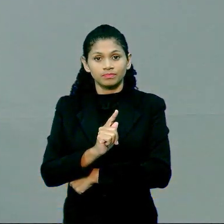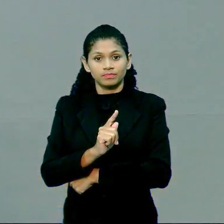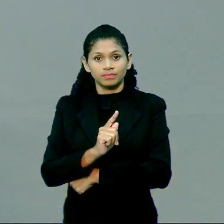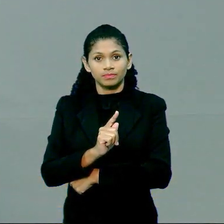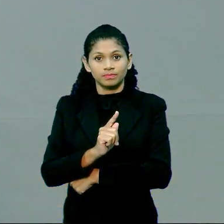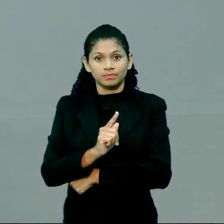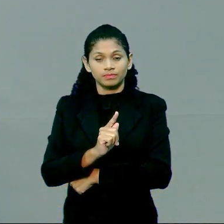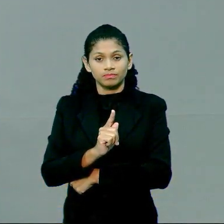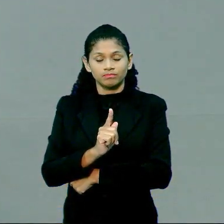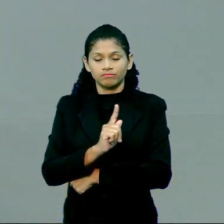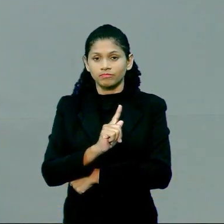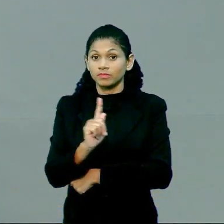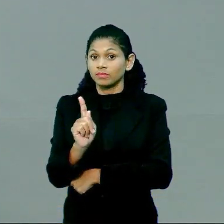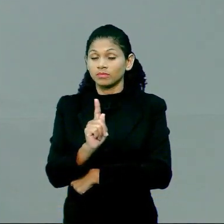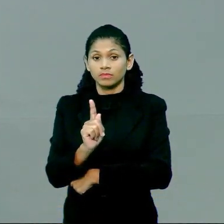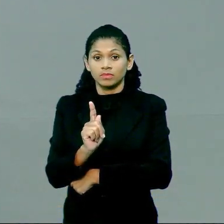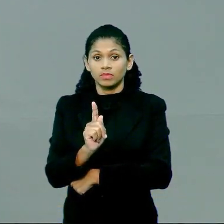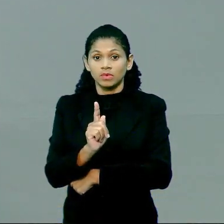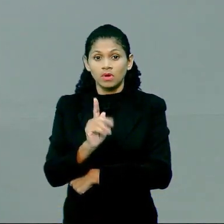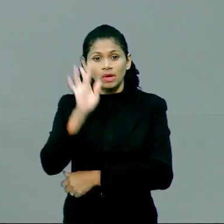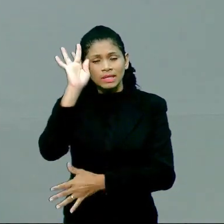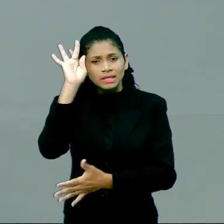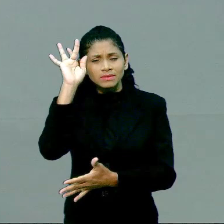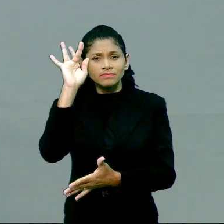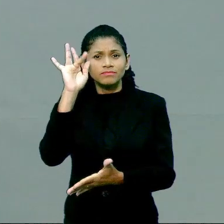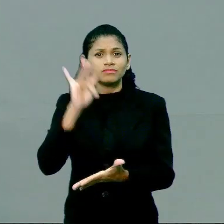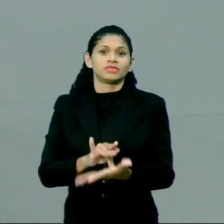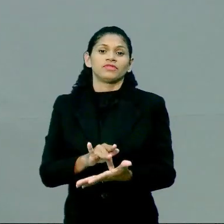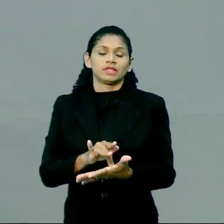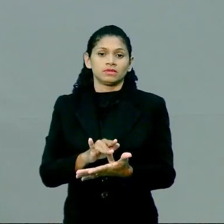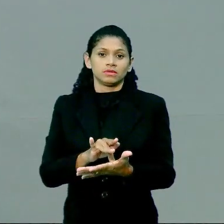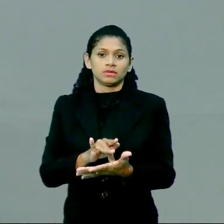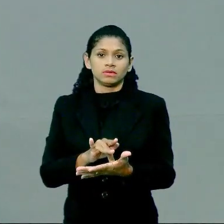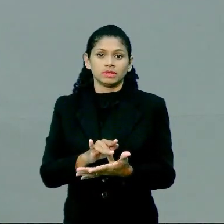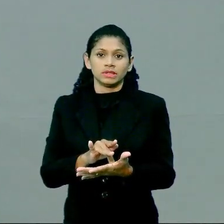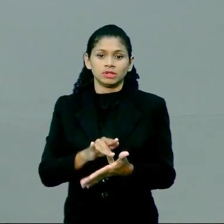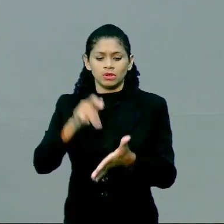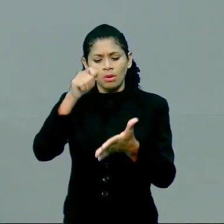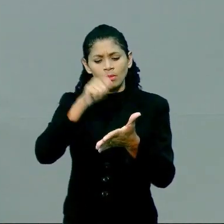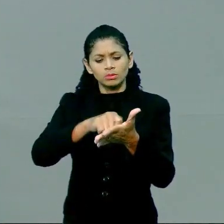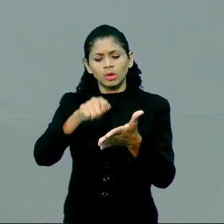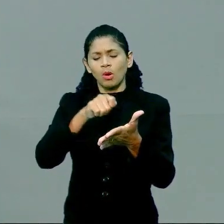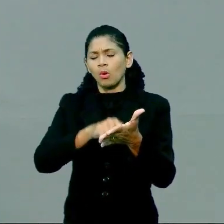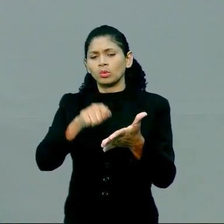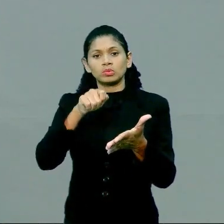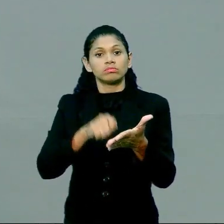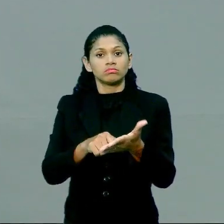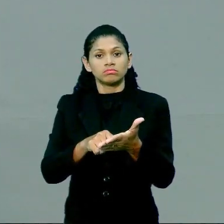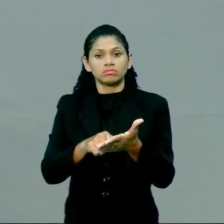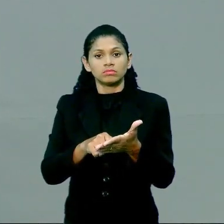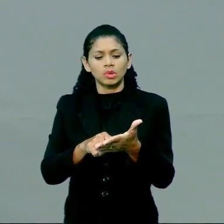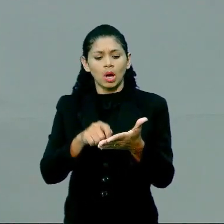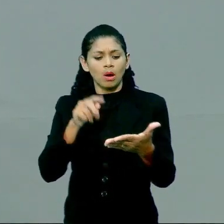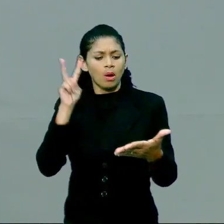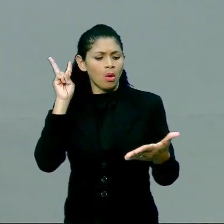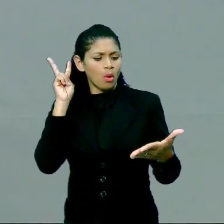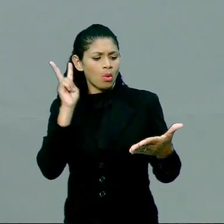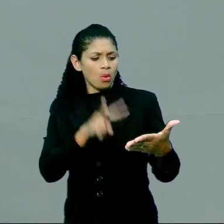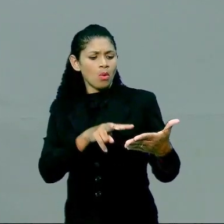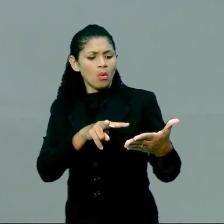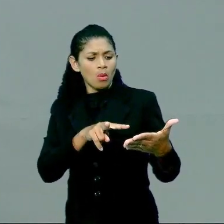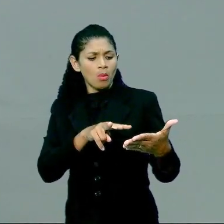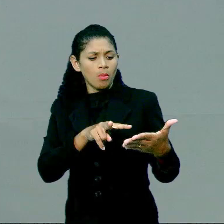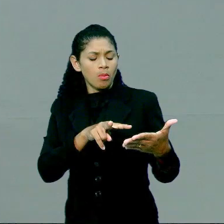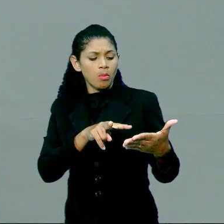não é literal ele não é aquilo que está escrito né ele não é denotativo tá